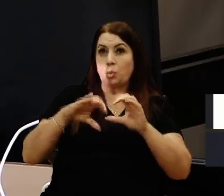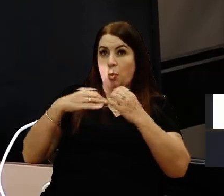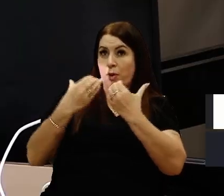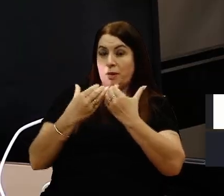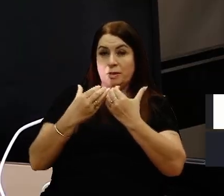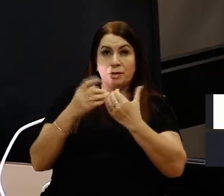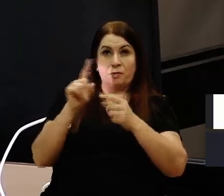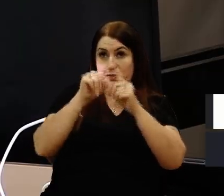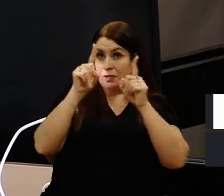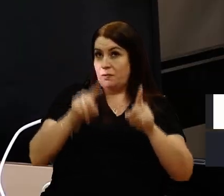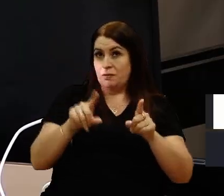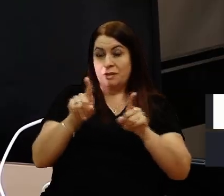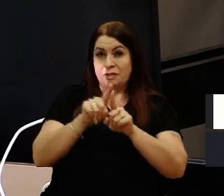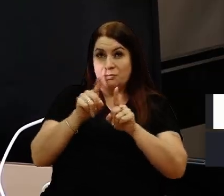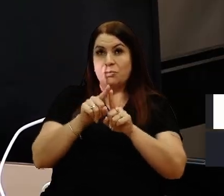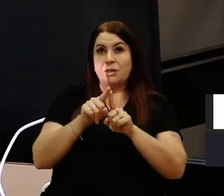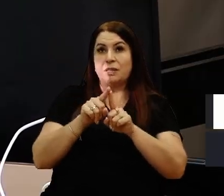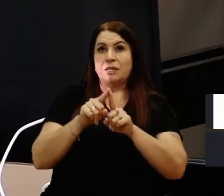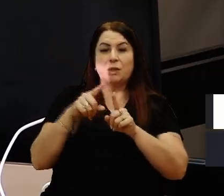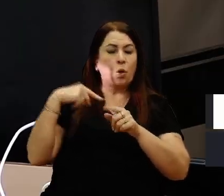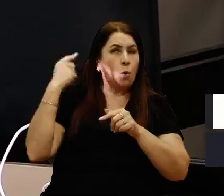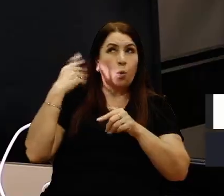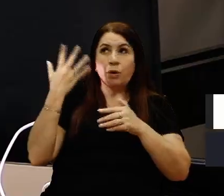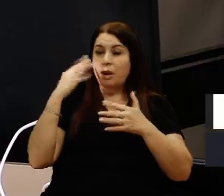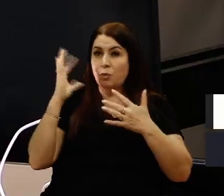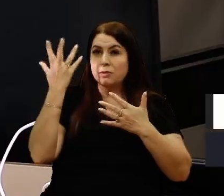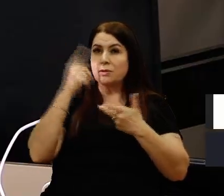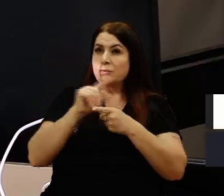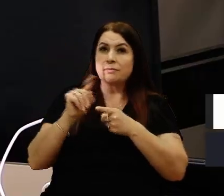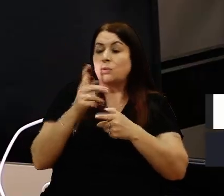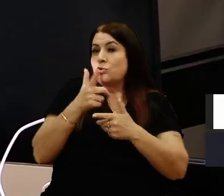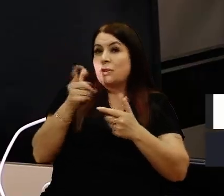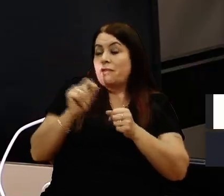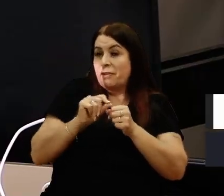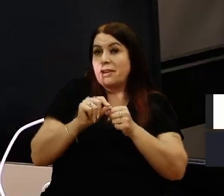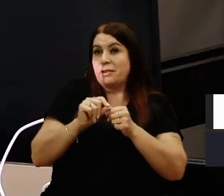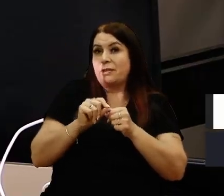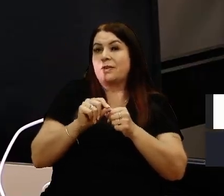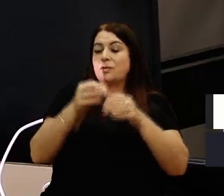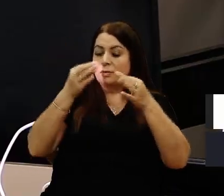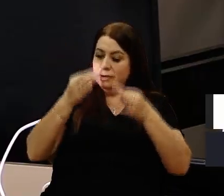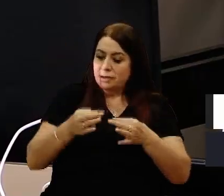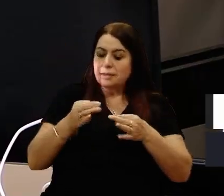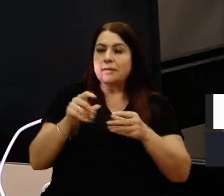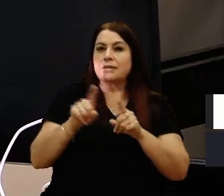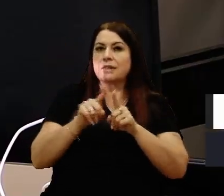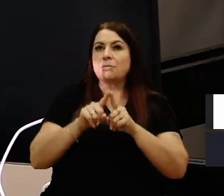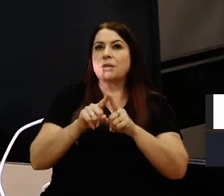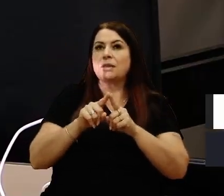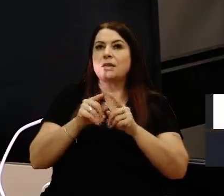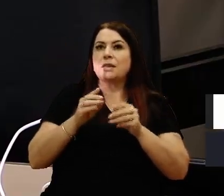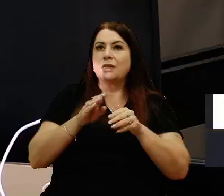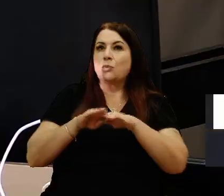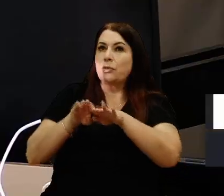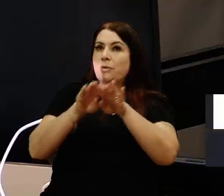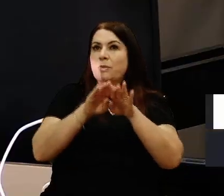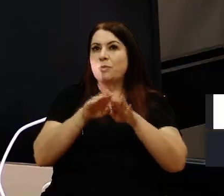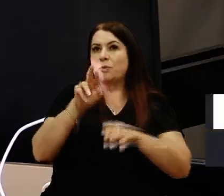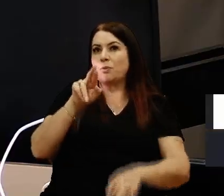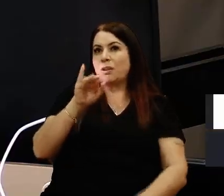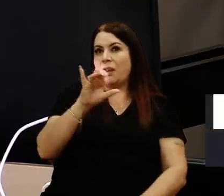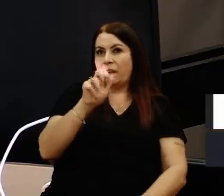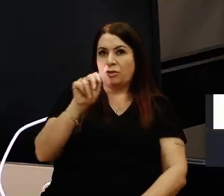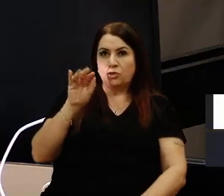não fossem servidoras também ali na loucura que foi, talvez a gente não teria feito, e com certeza também, de forma unânime, o Ricardinho ali,